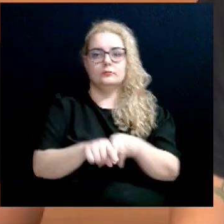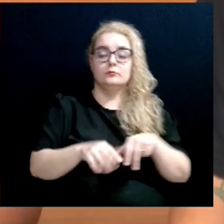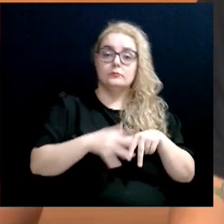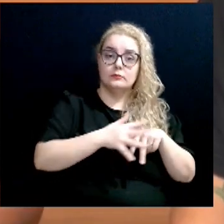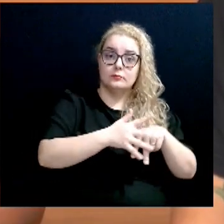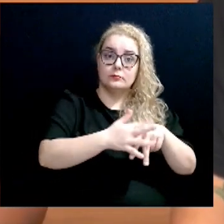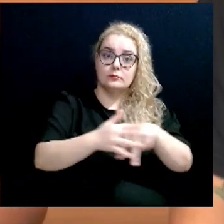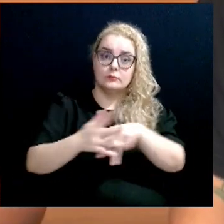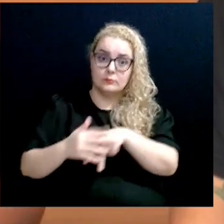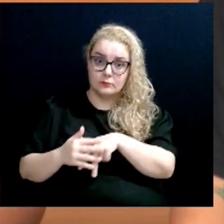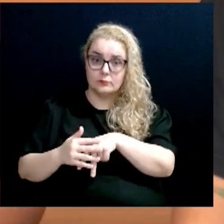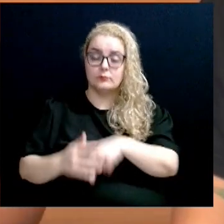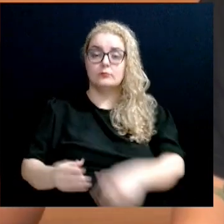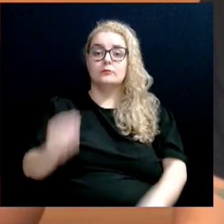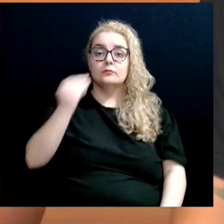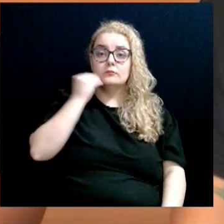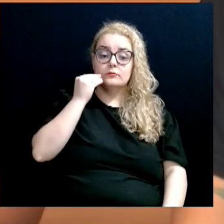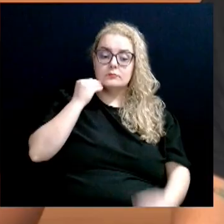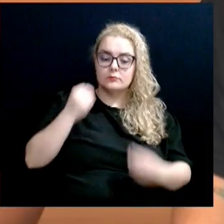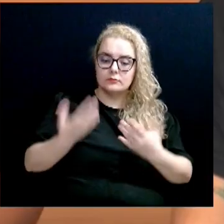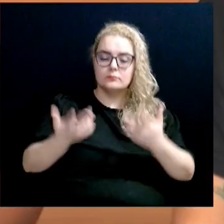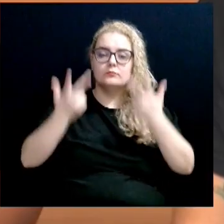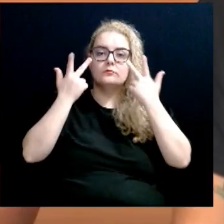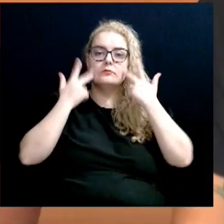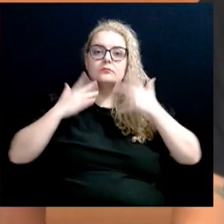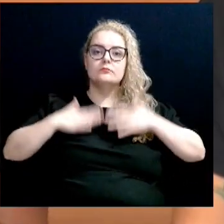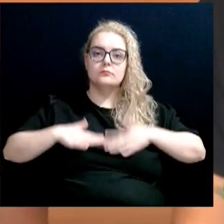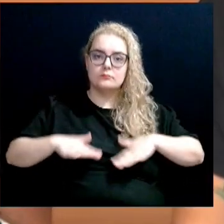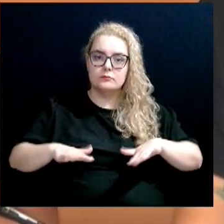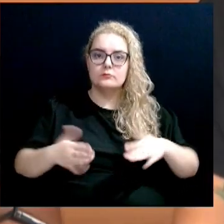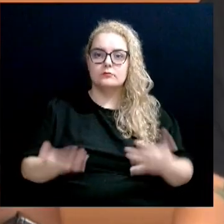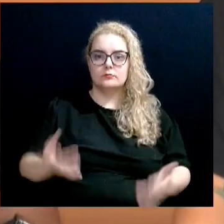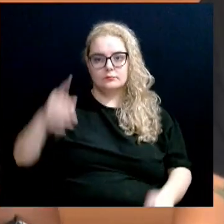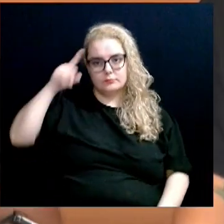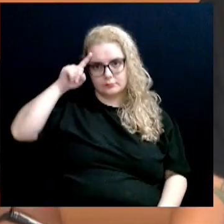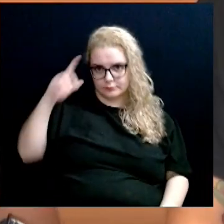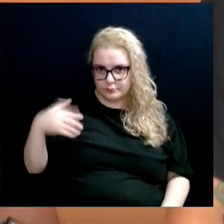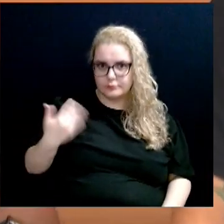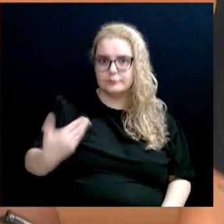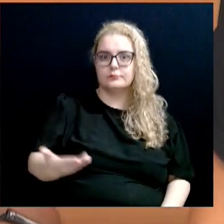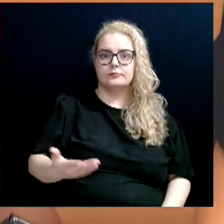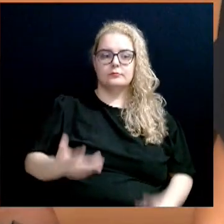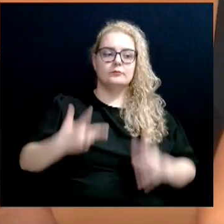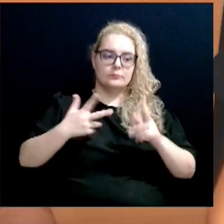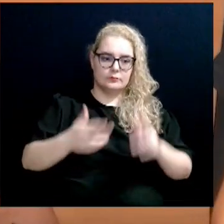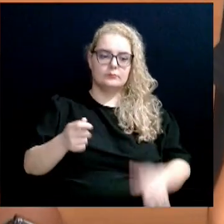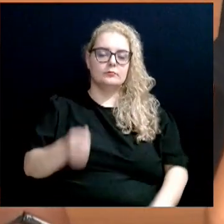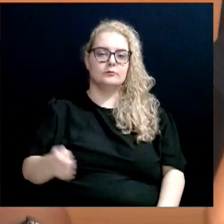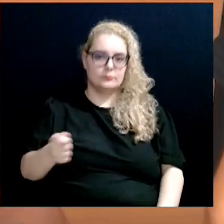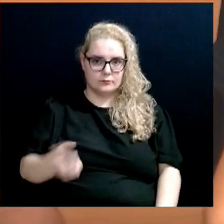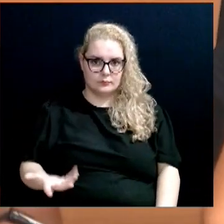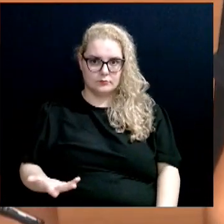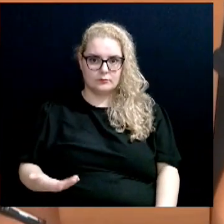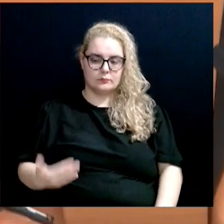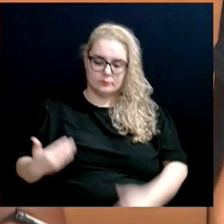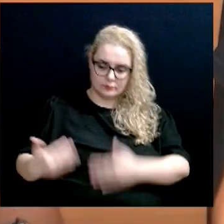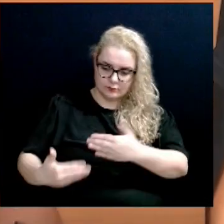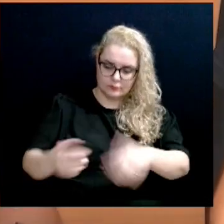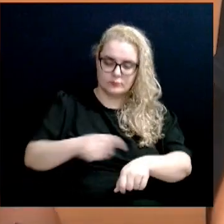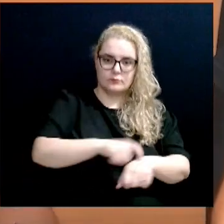tentar trazer um pouco de tranquilidade no dia a dia. Assim como as associações estão passando por uma situação